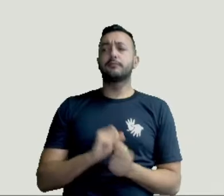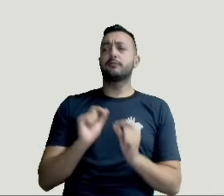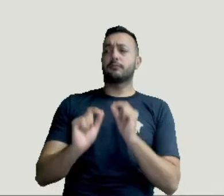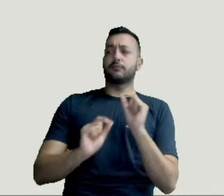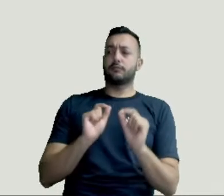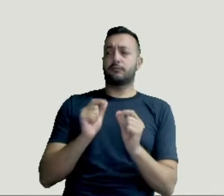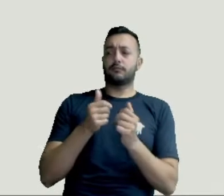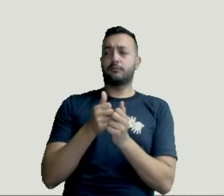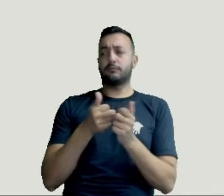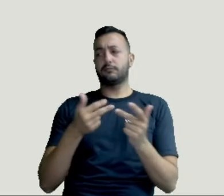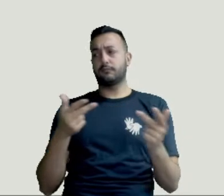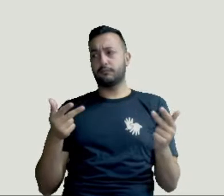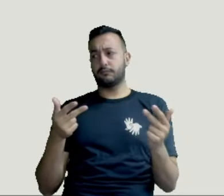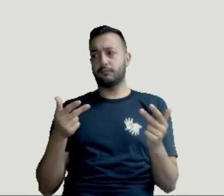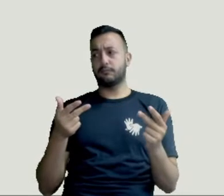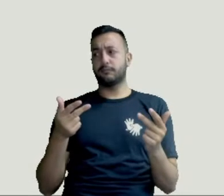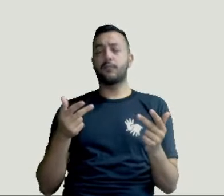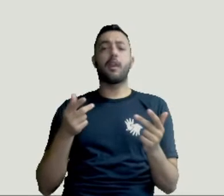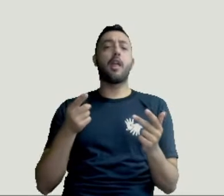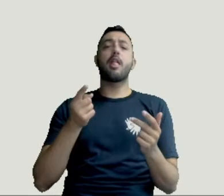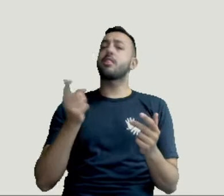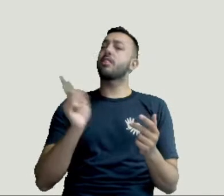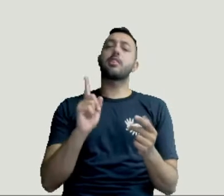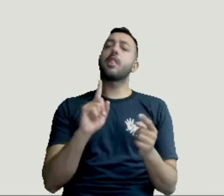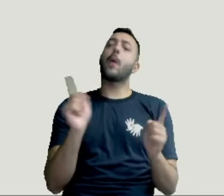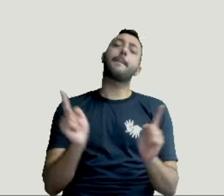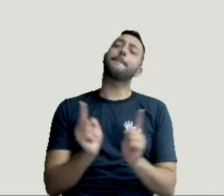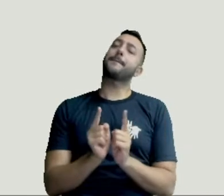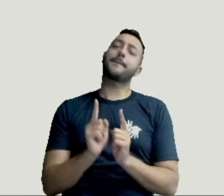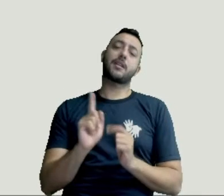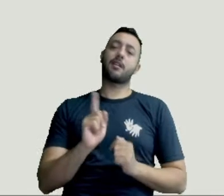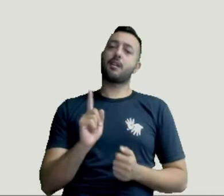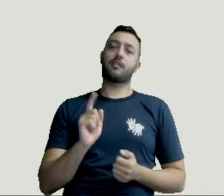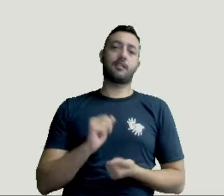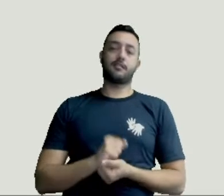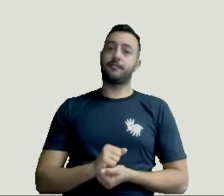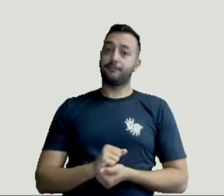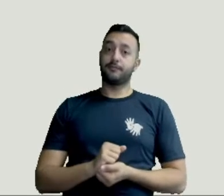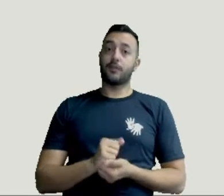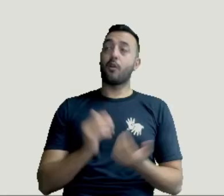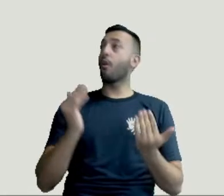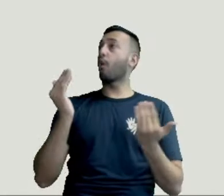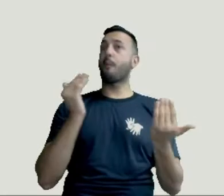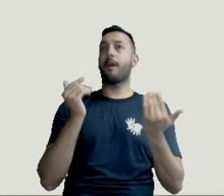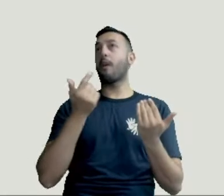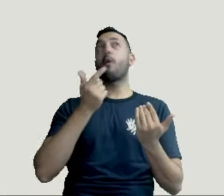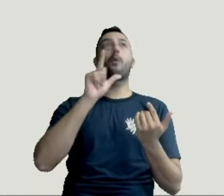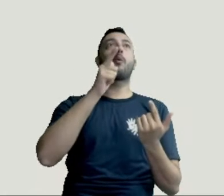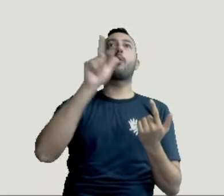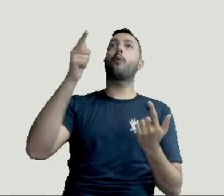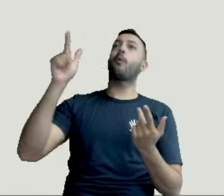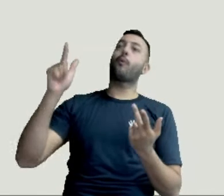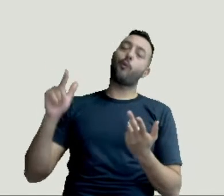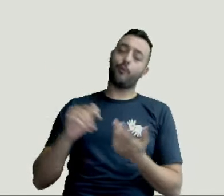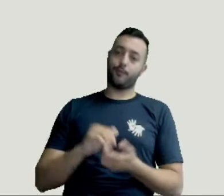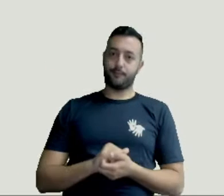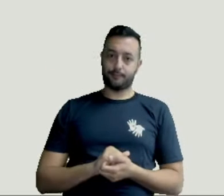as suas dimensões não são pequenas em relação às demais dimensões, tá? Que